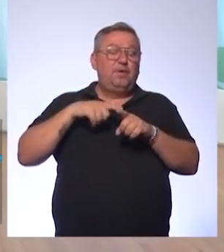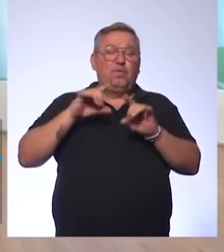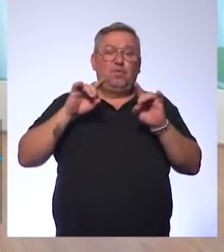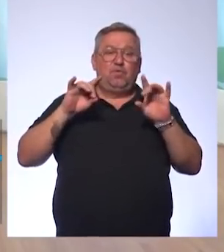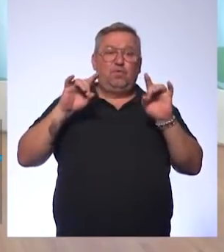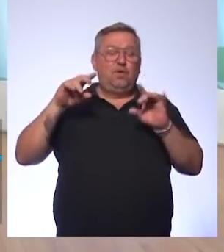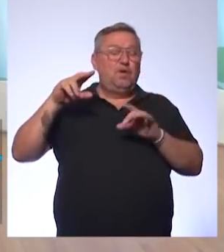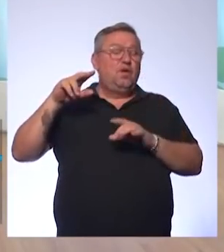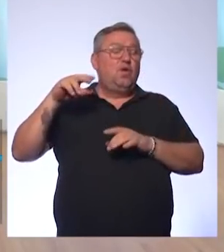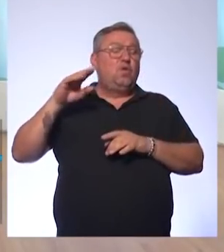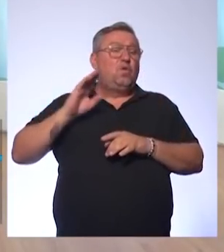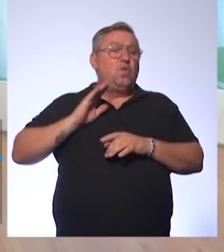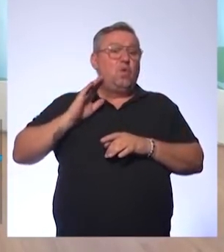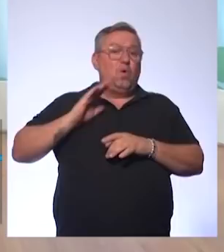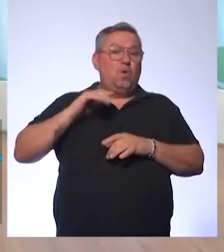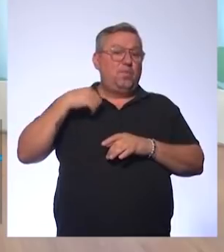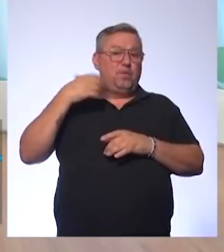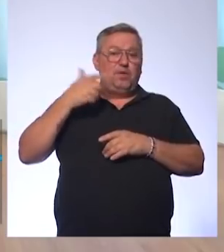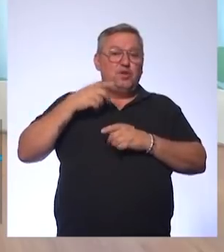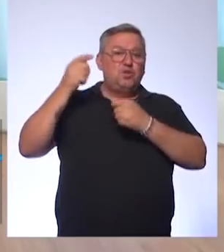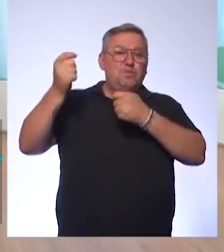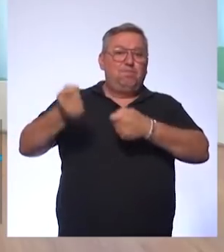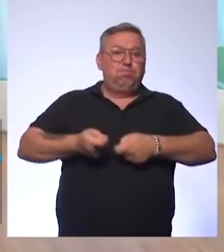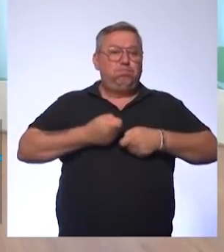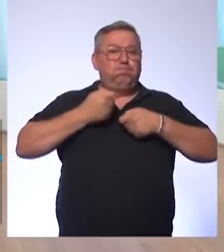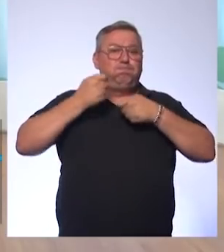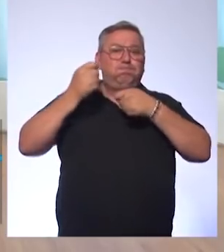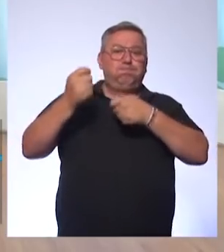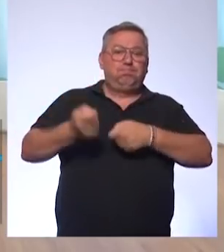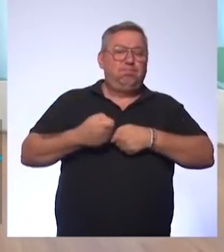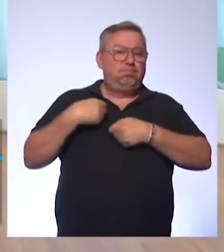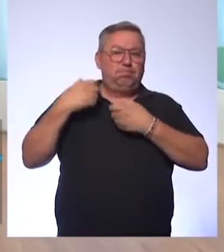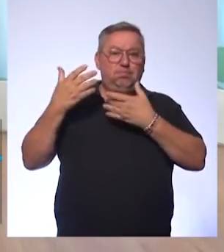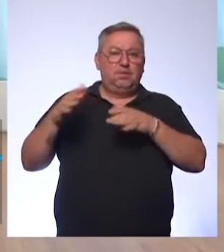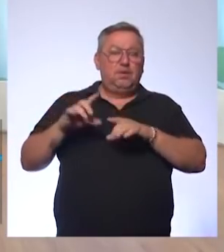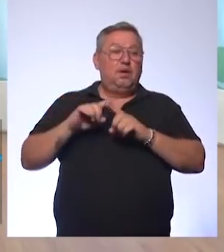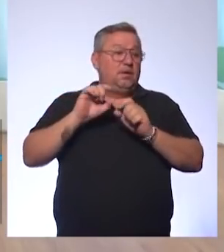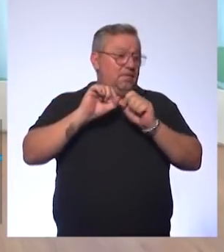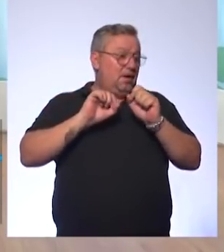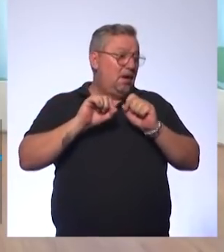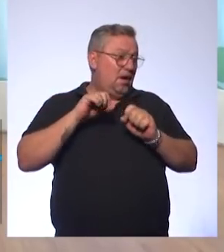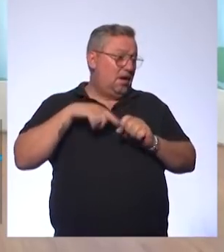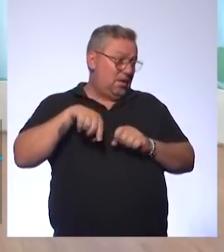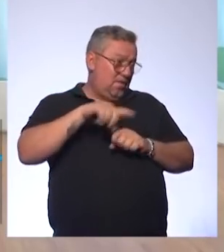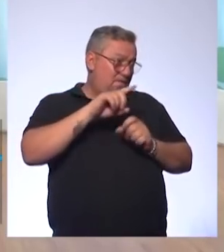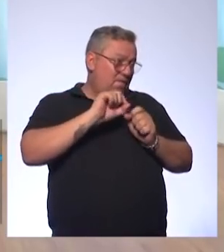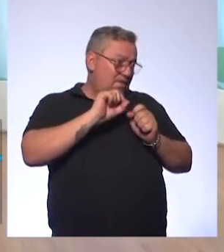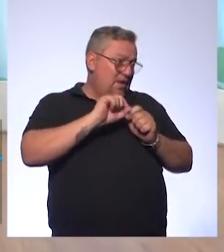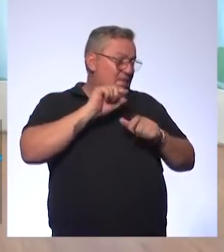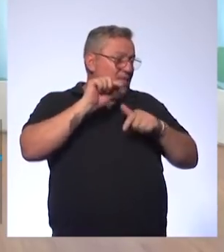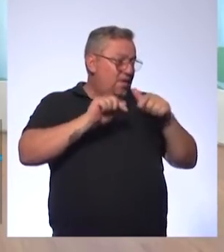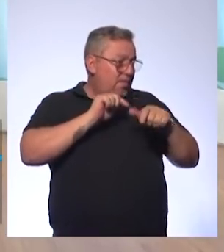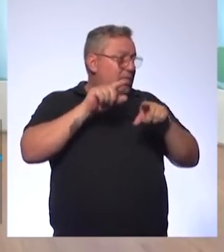nobreza. Eu não estou muito afim de ficar pegando enxada, sabe? Aí vocês, sei lá, de repente vocês podiam fazer isso por mim. O que você